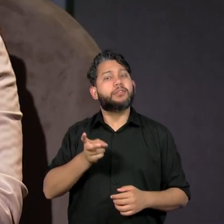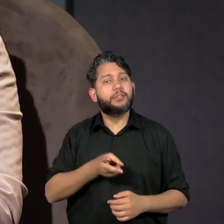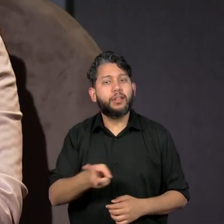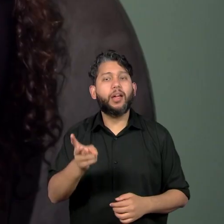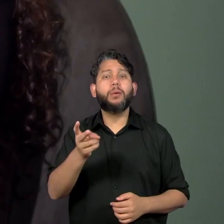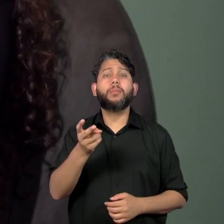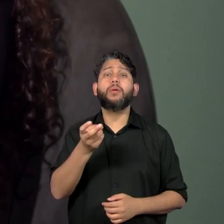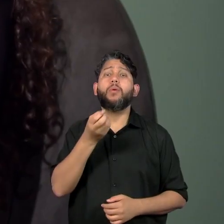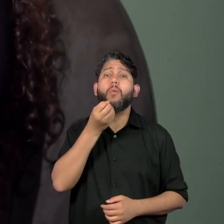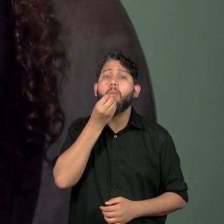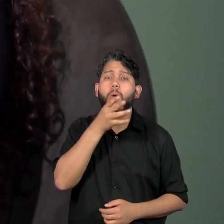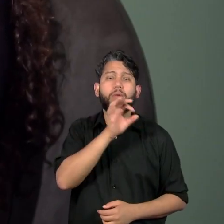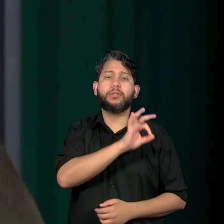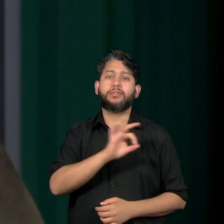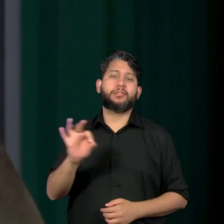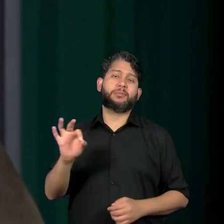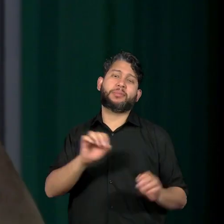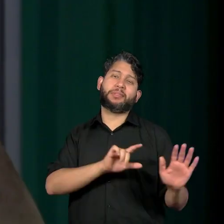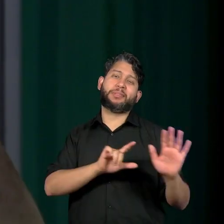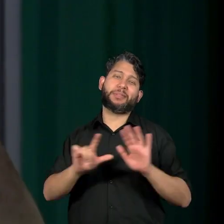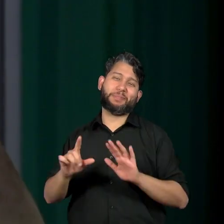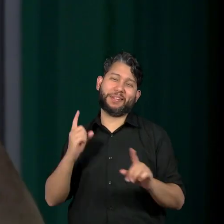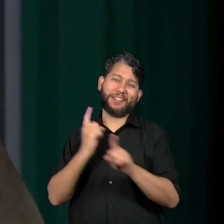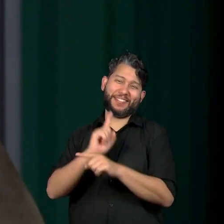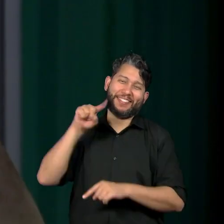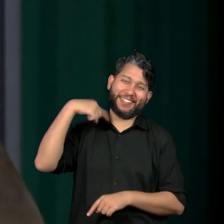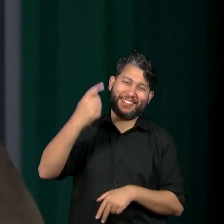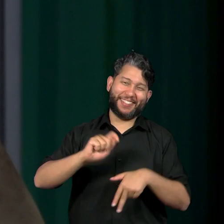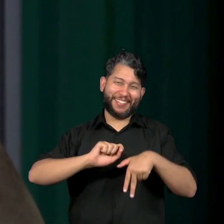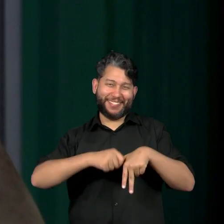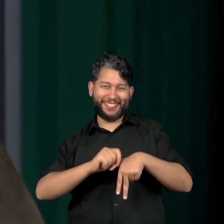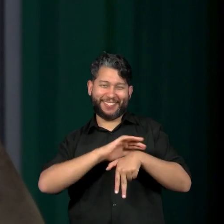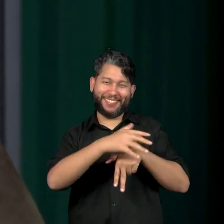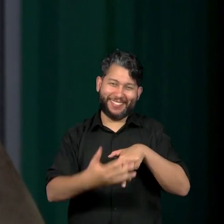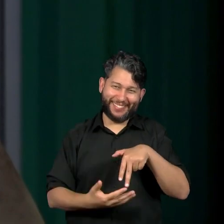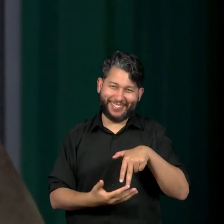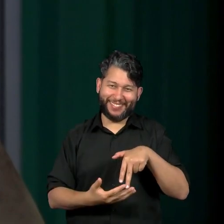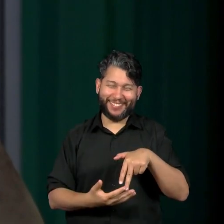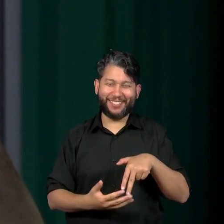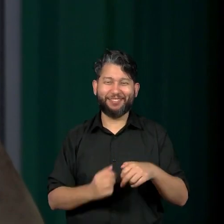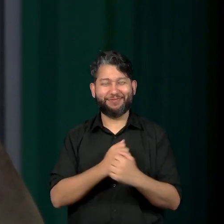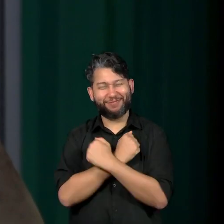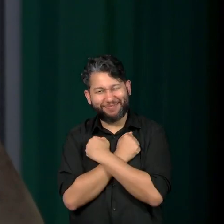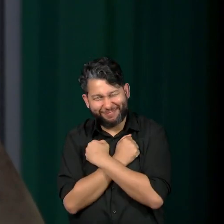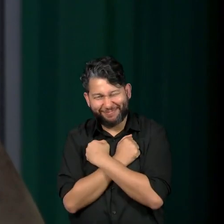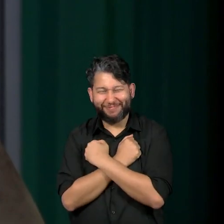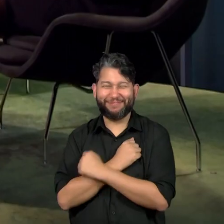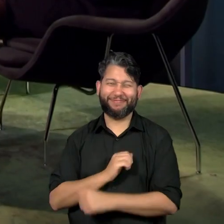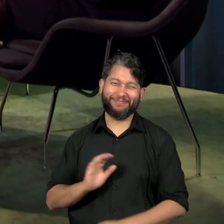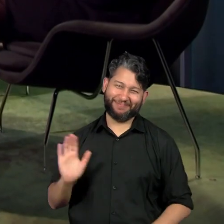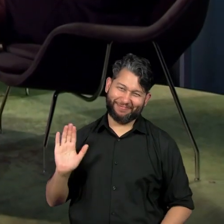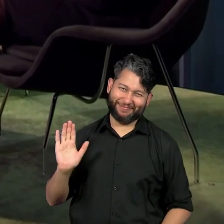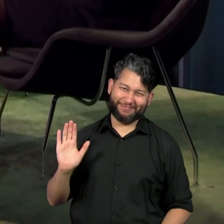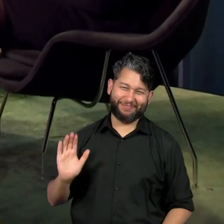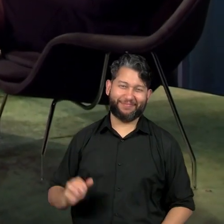Tenham todos uma ótima semana e até o nosso próximo programa Negros em Foco. Abraços e até lá.